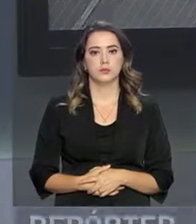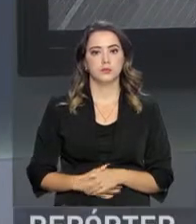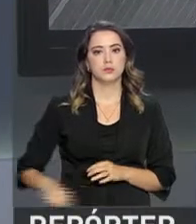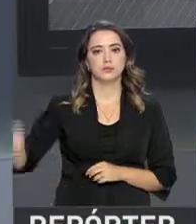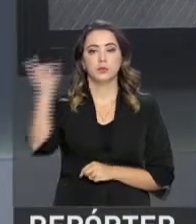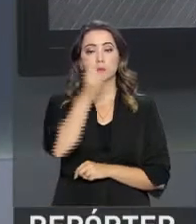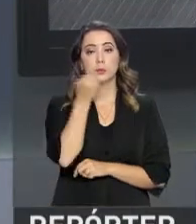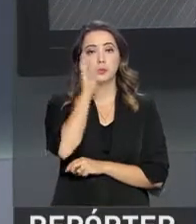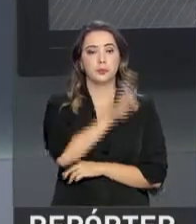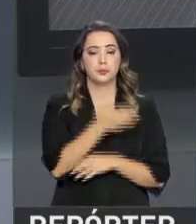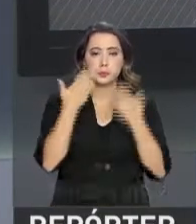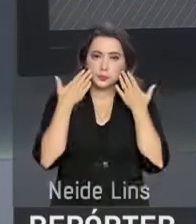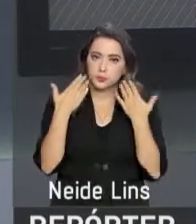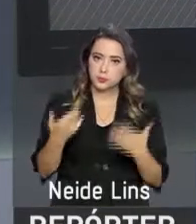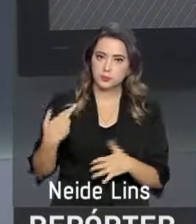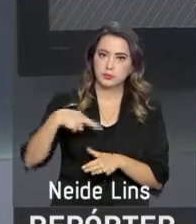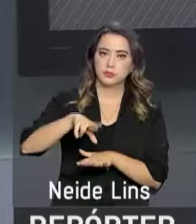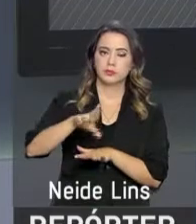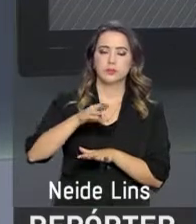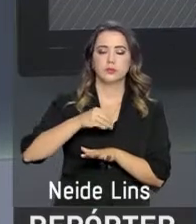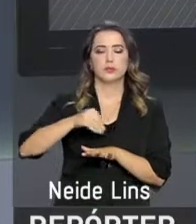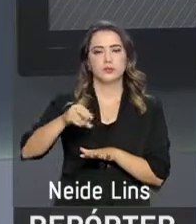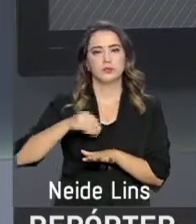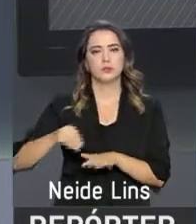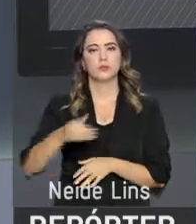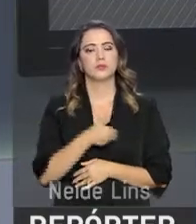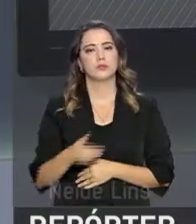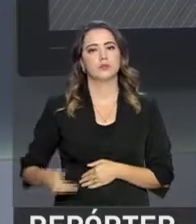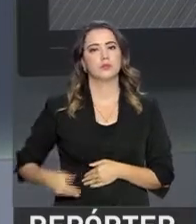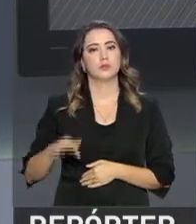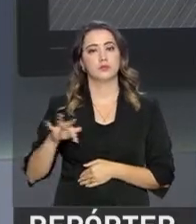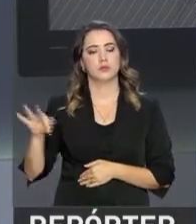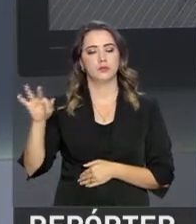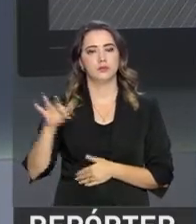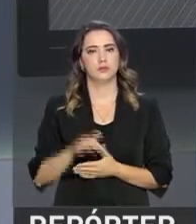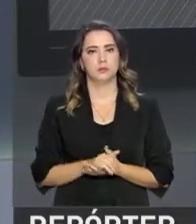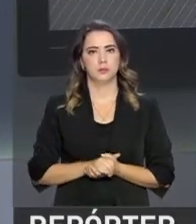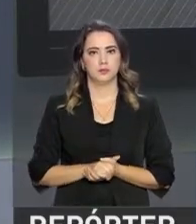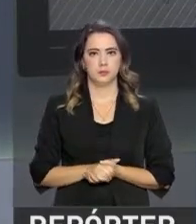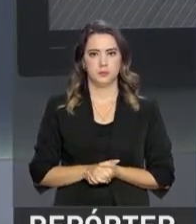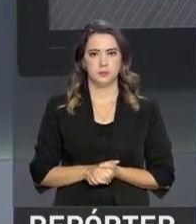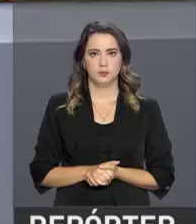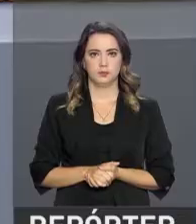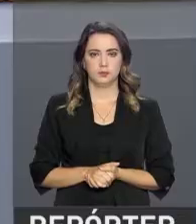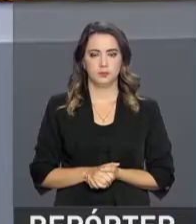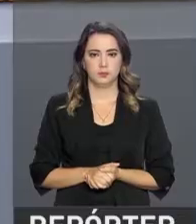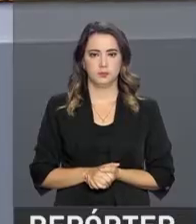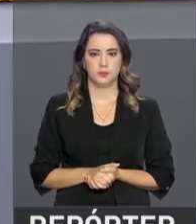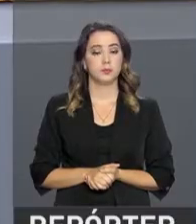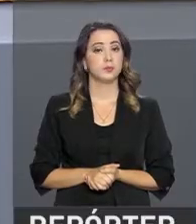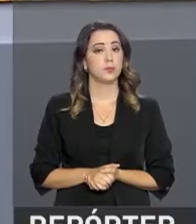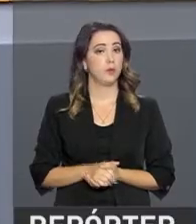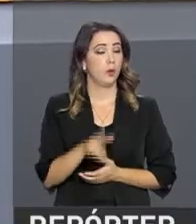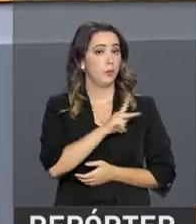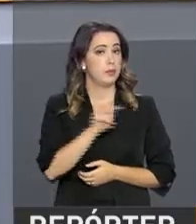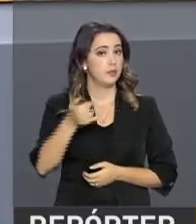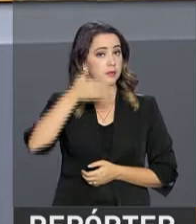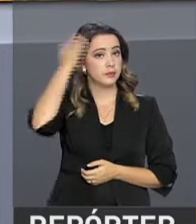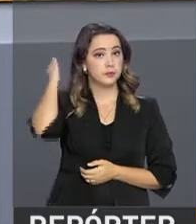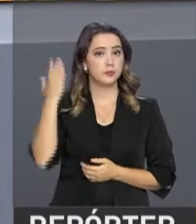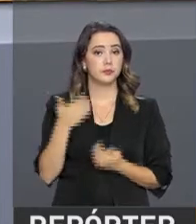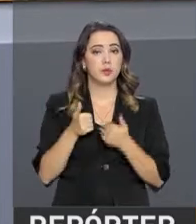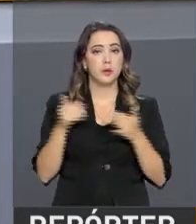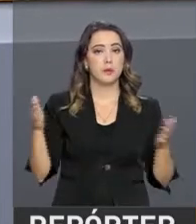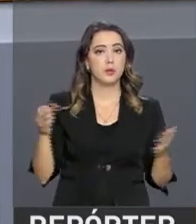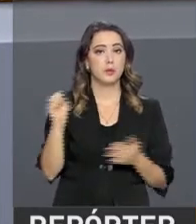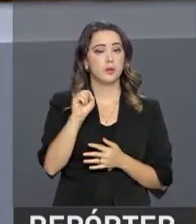Olá, boa tarde. Acompanhe agora as notícias do governo federal em mais uma edição do Repórter NBR. O presidente Michel Temer